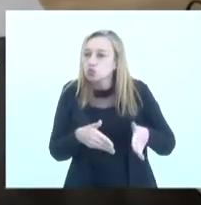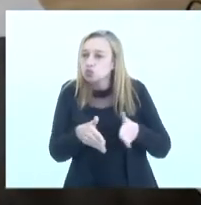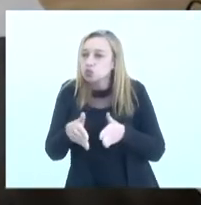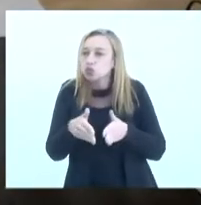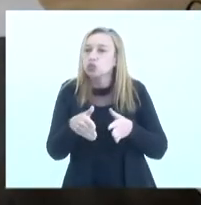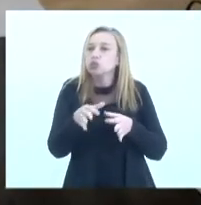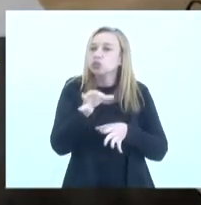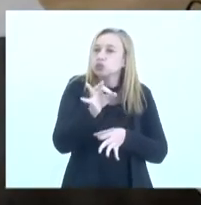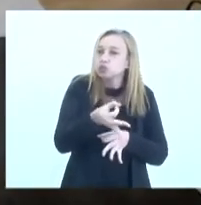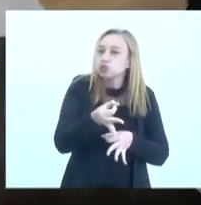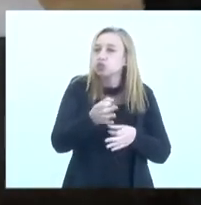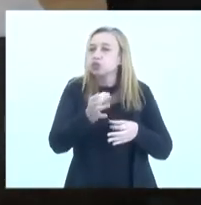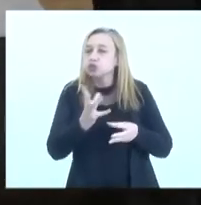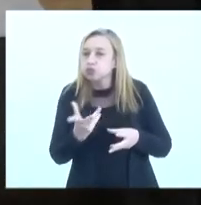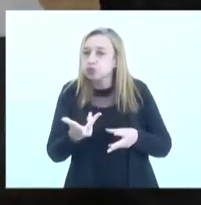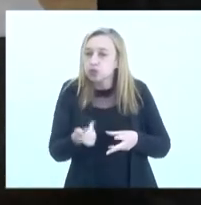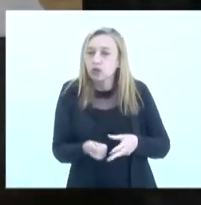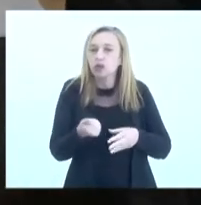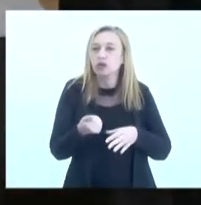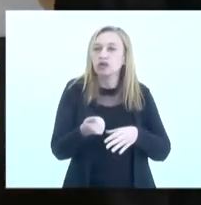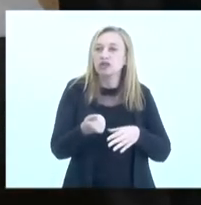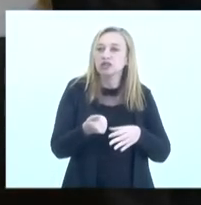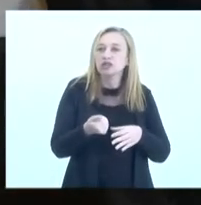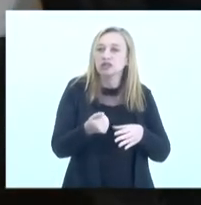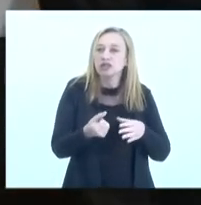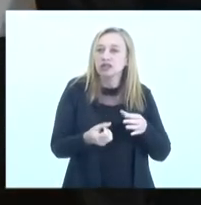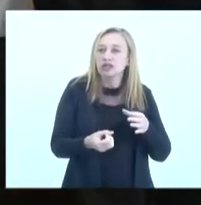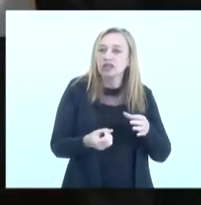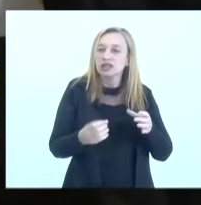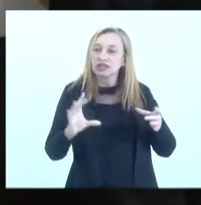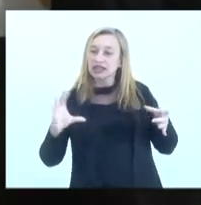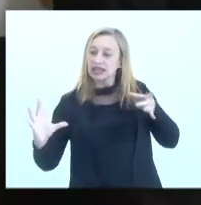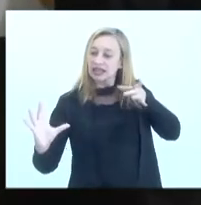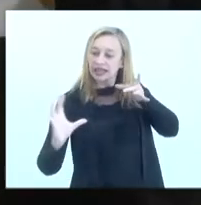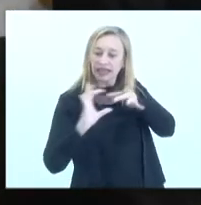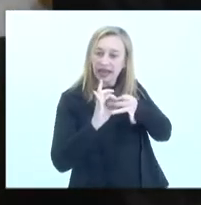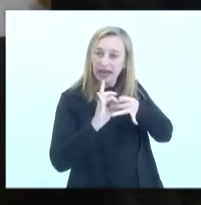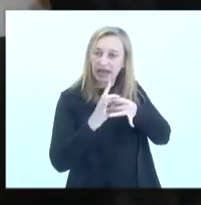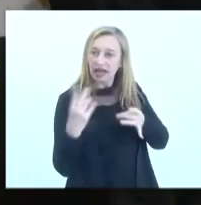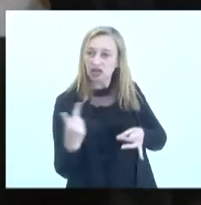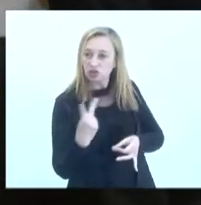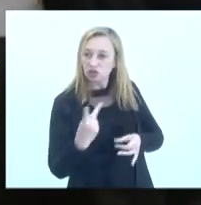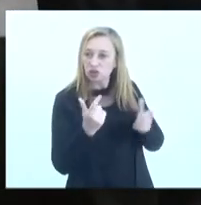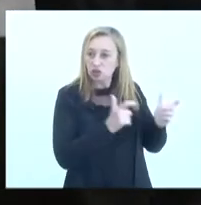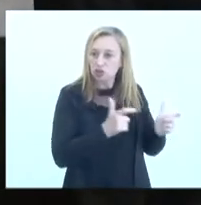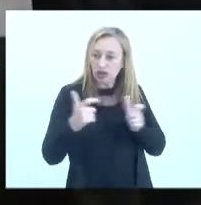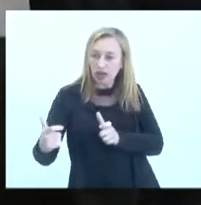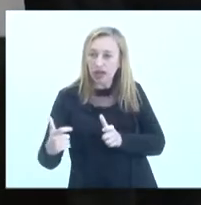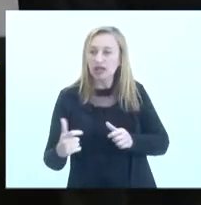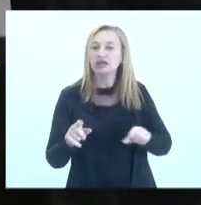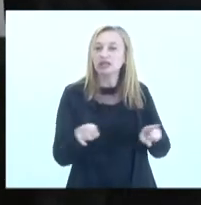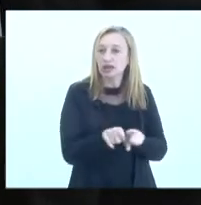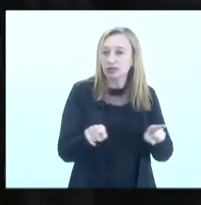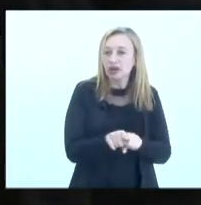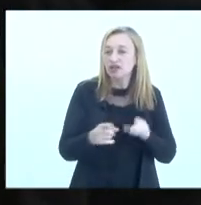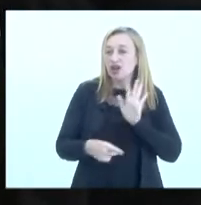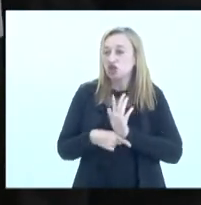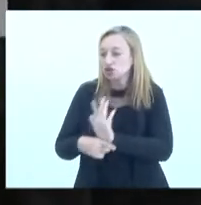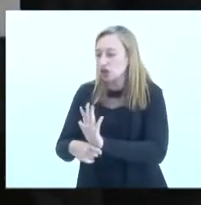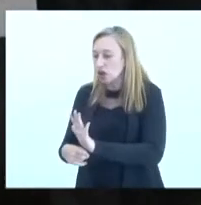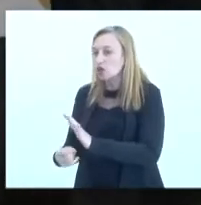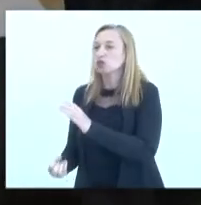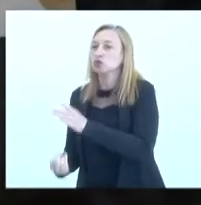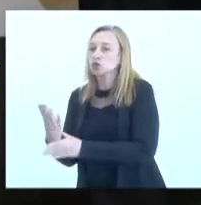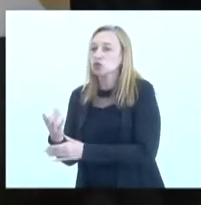mais adequado, que, além de fazer essa função de interligar, ele também vai beneficiar os produtores rurais, principalmente